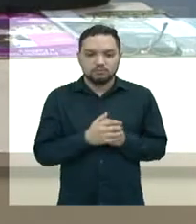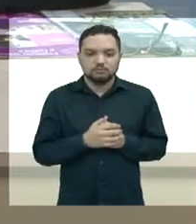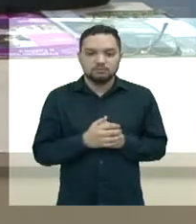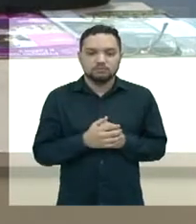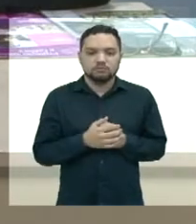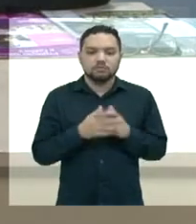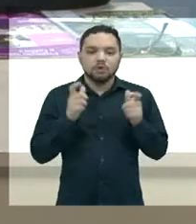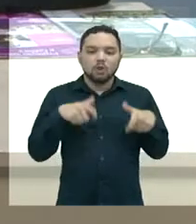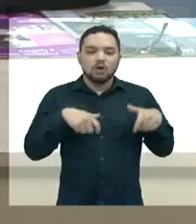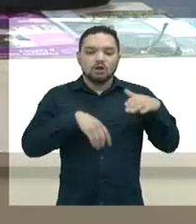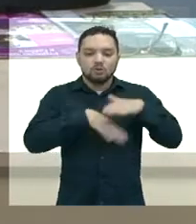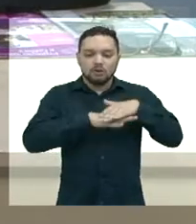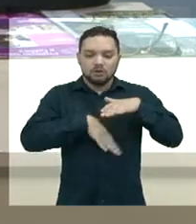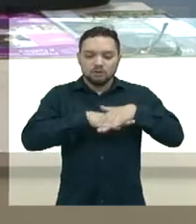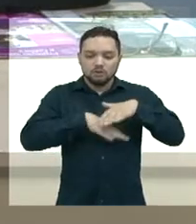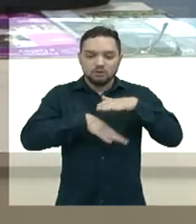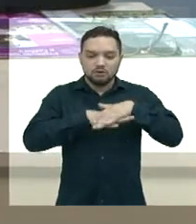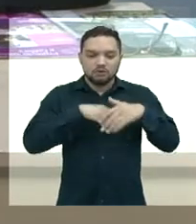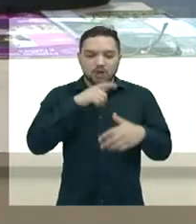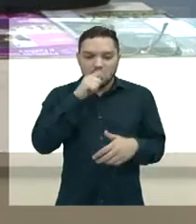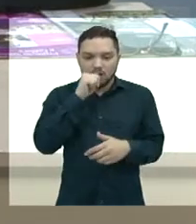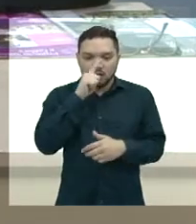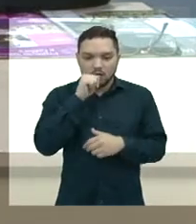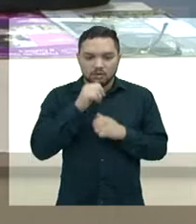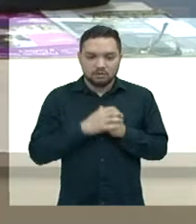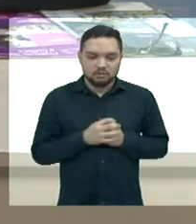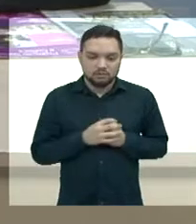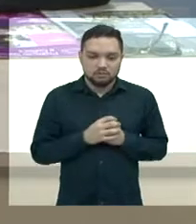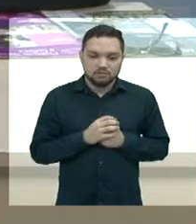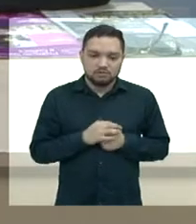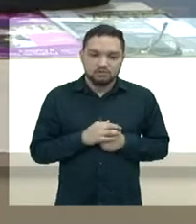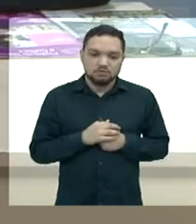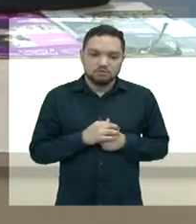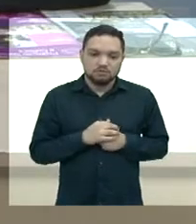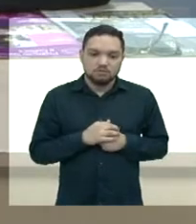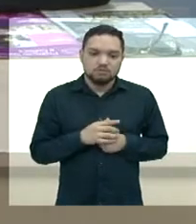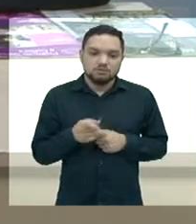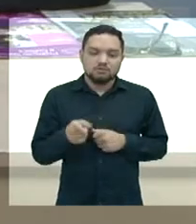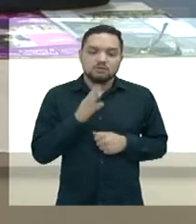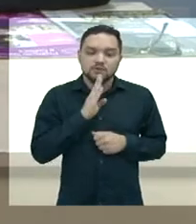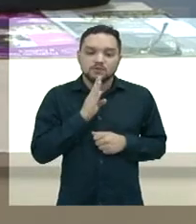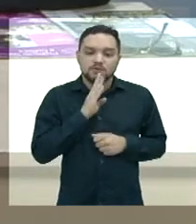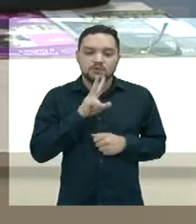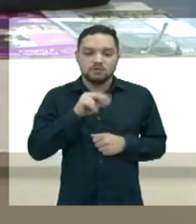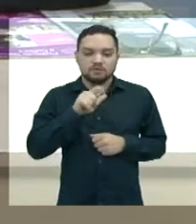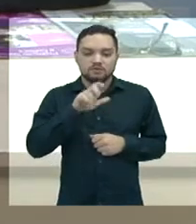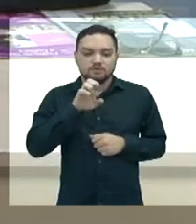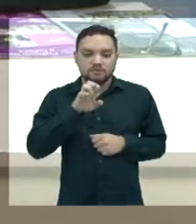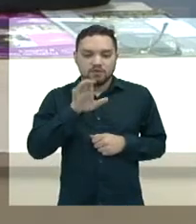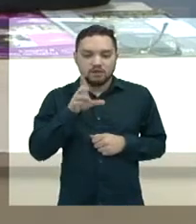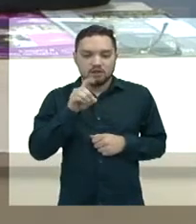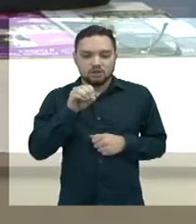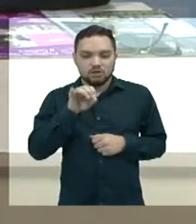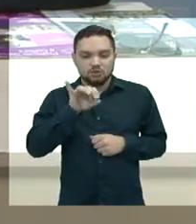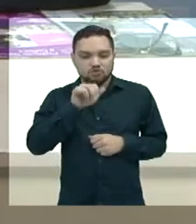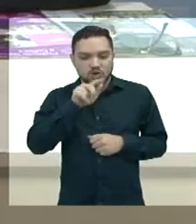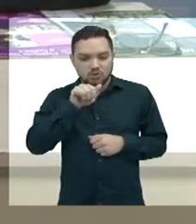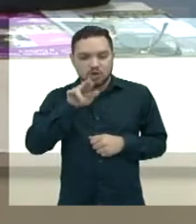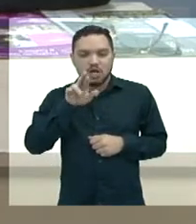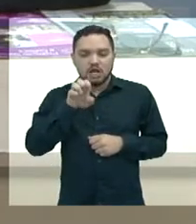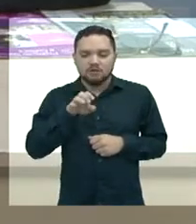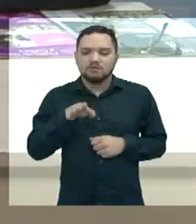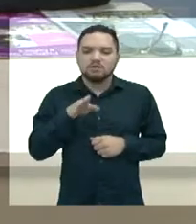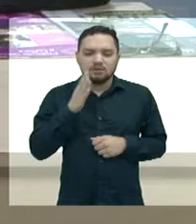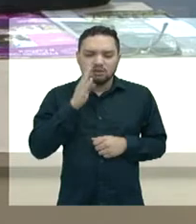reservatórios do estado do Ceará. O senhor que conhece ali o Vale do Jaguaribe, sabe da importância do